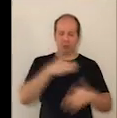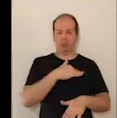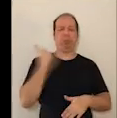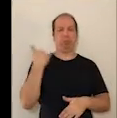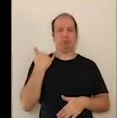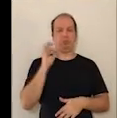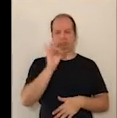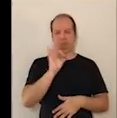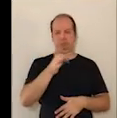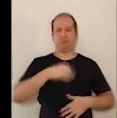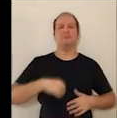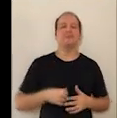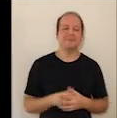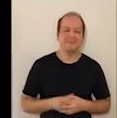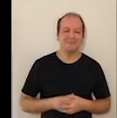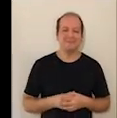morra.